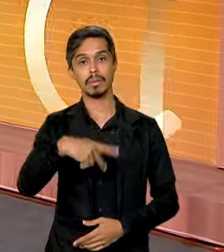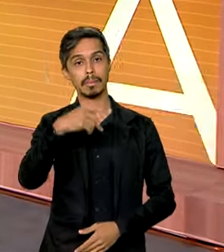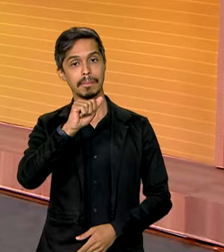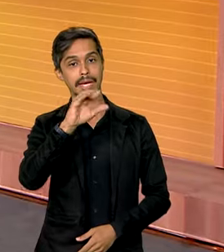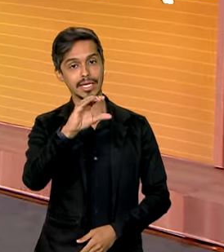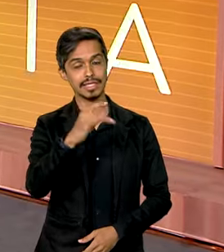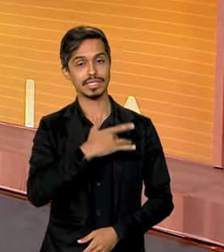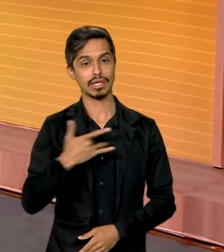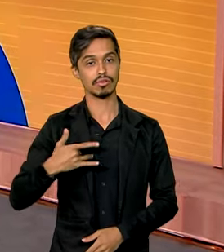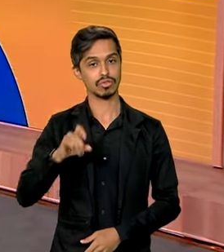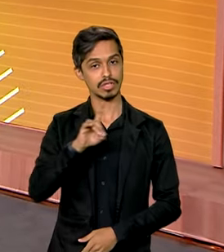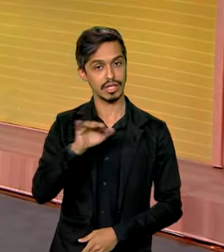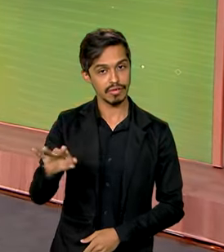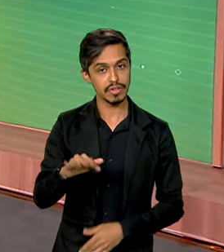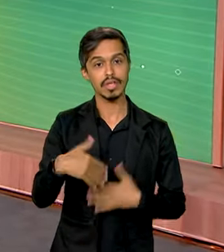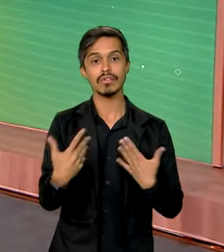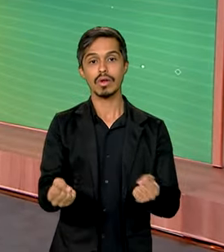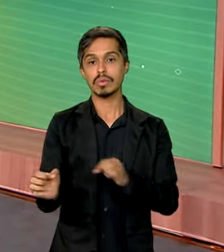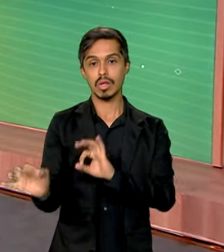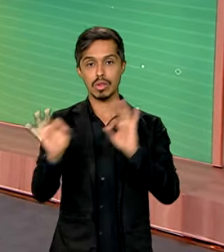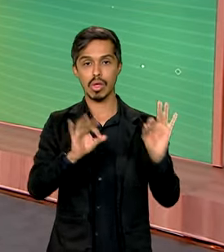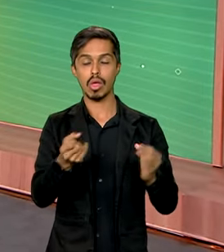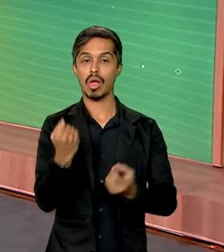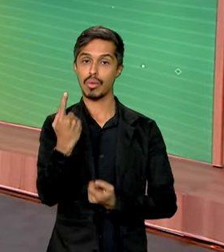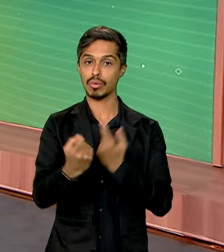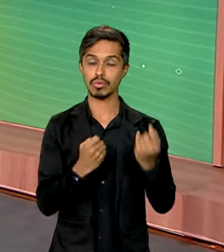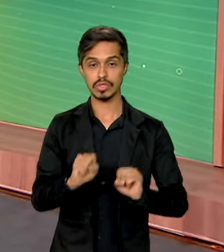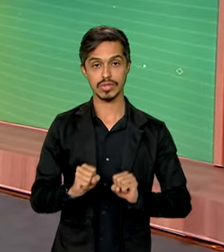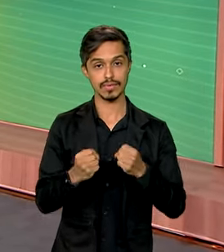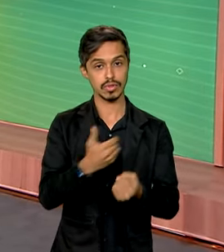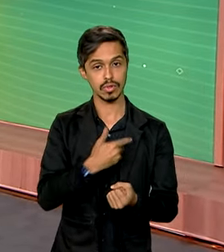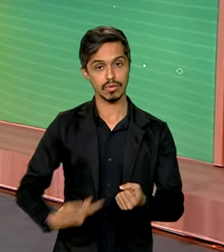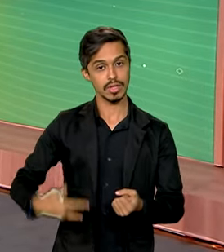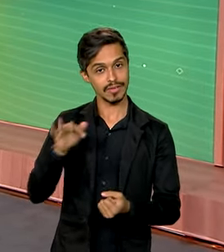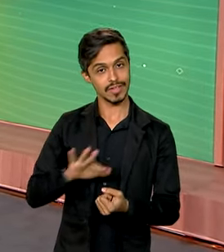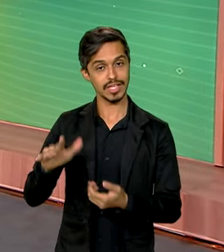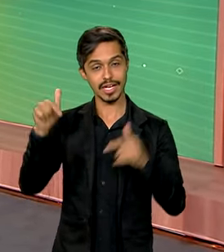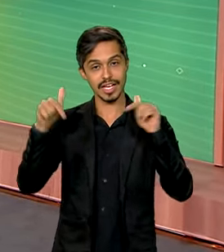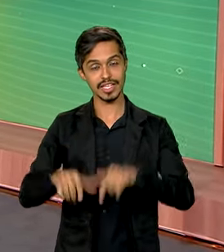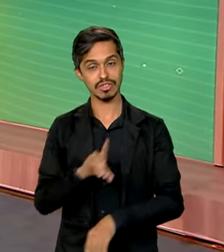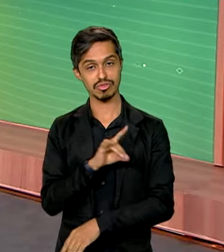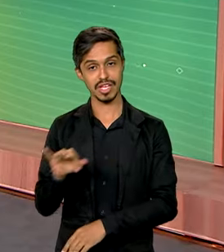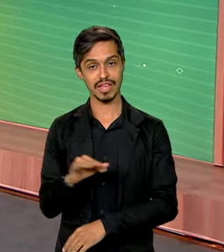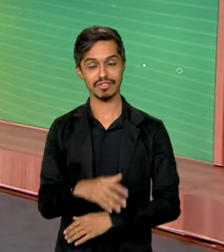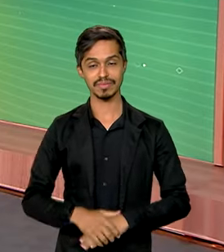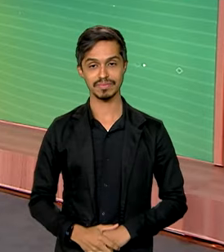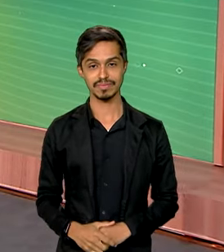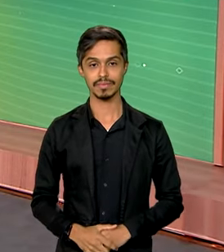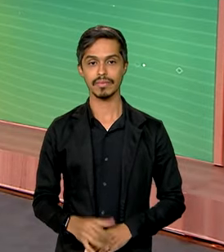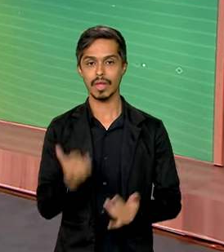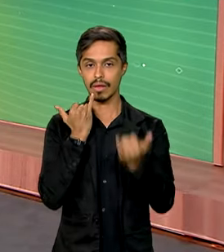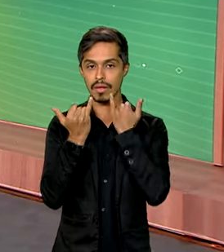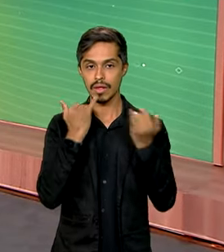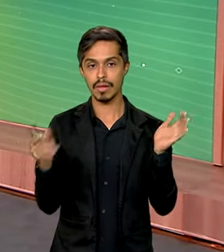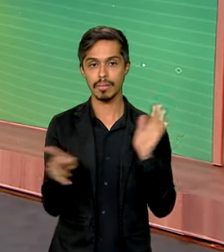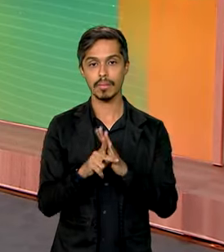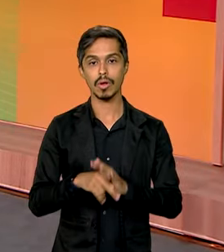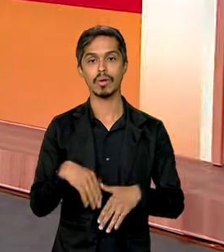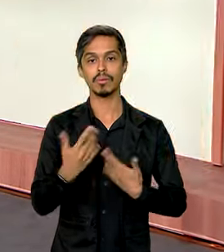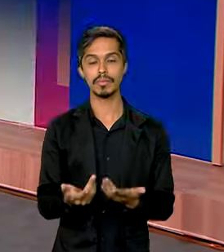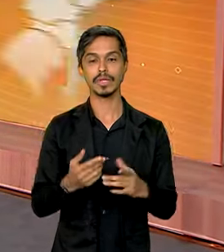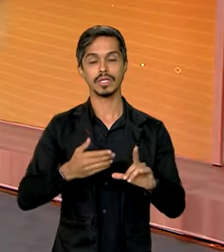Saúde no DF, vamos então conferir algumas ações do governo federal aqui no Distrito Federal. Os dados são da